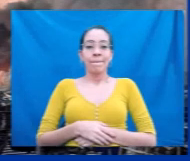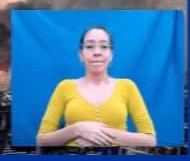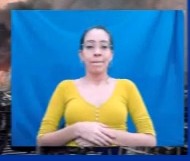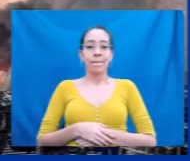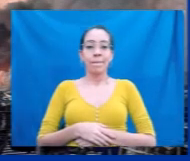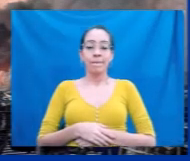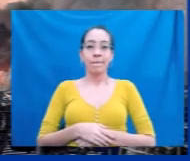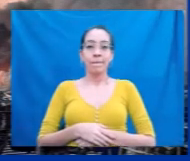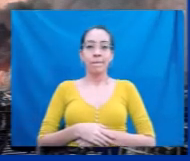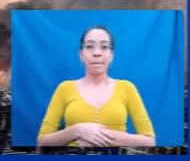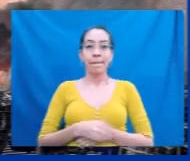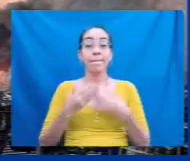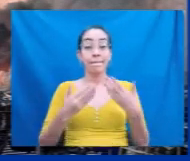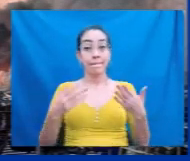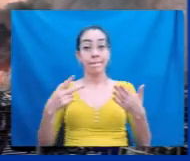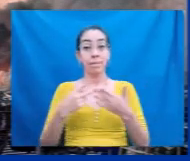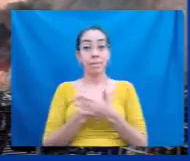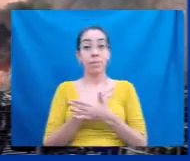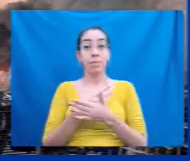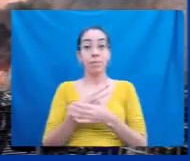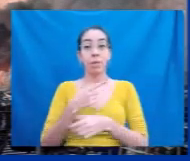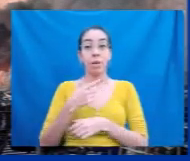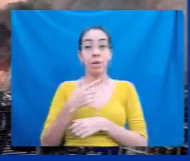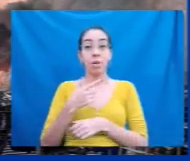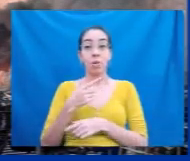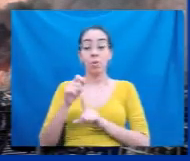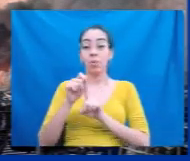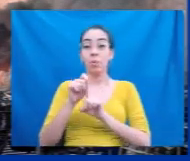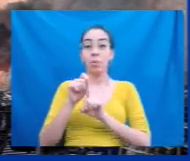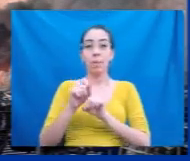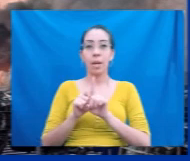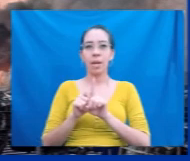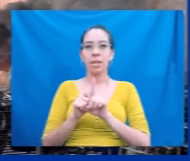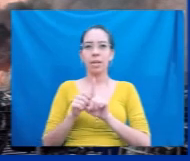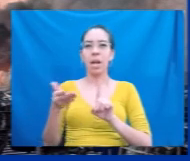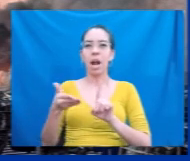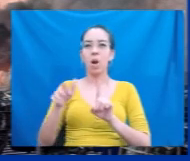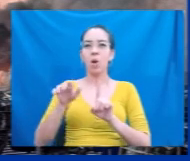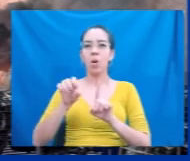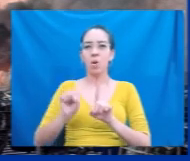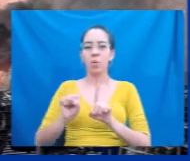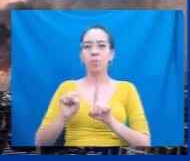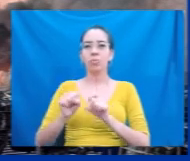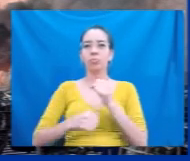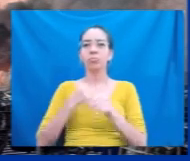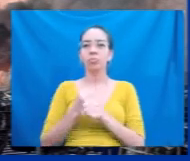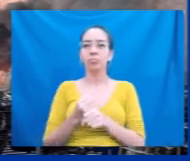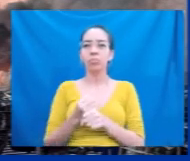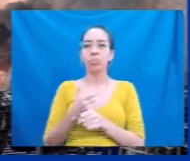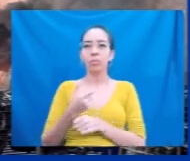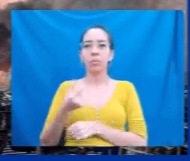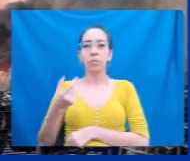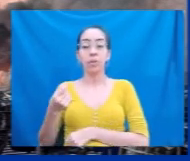Bem, essa explosão ocorreu em 4 de agosto de 2020, bem recente, e foi a explosão de 2,7 mil toneladas de